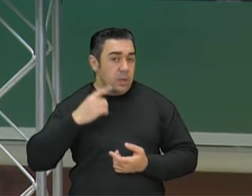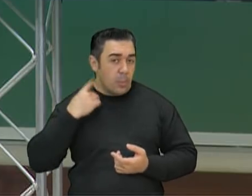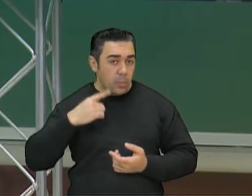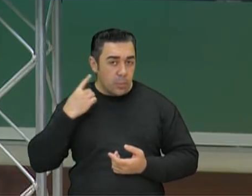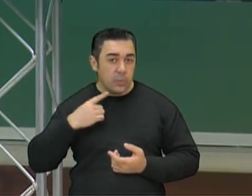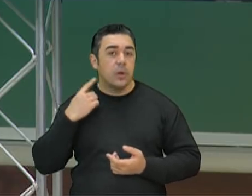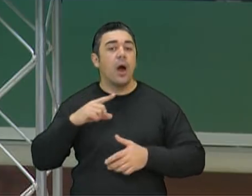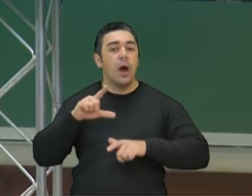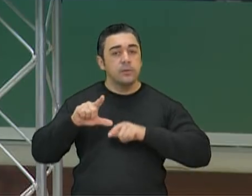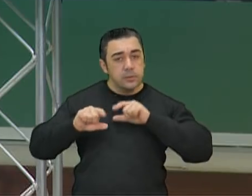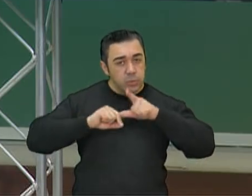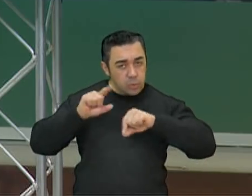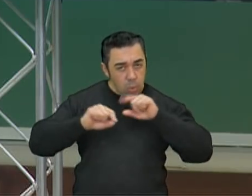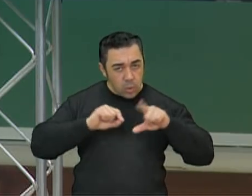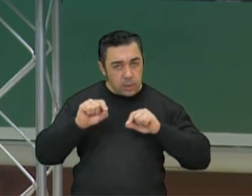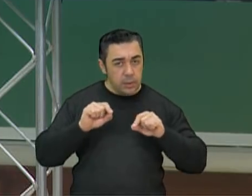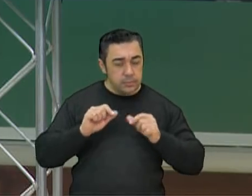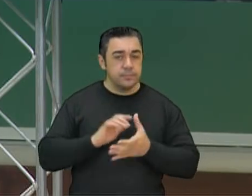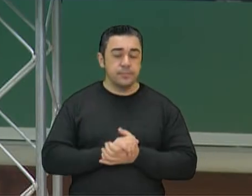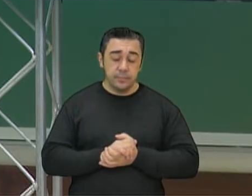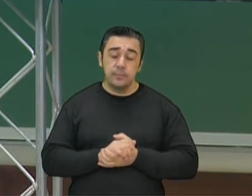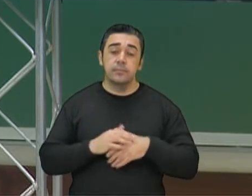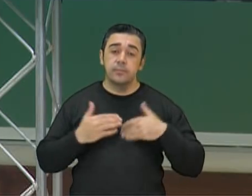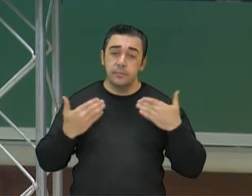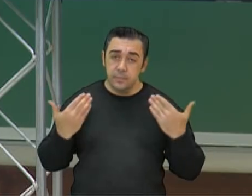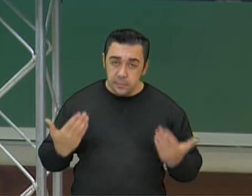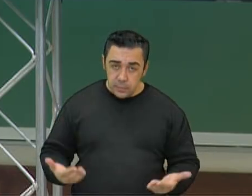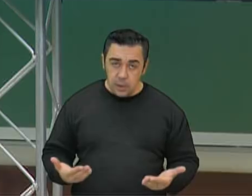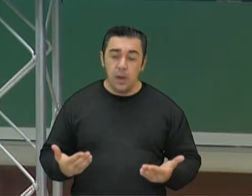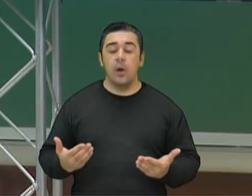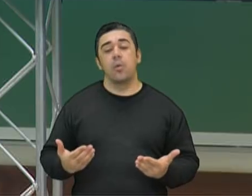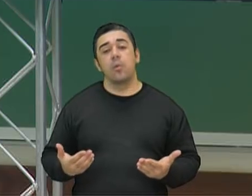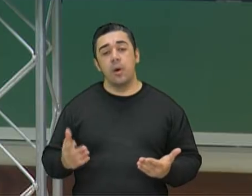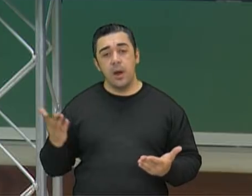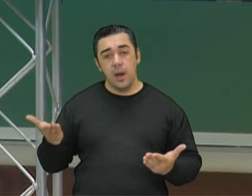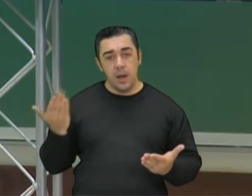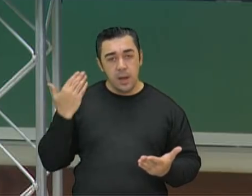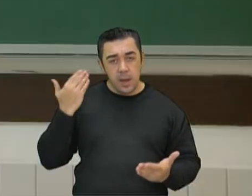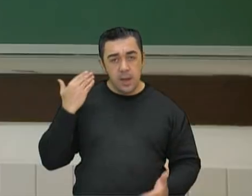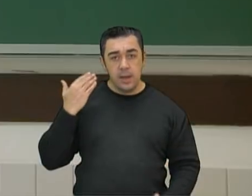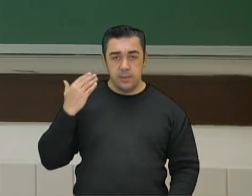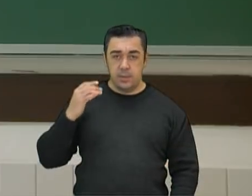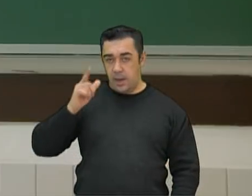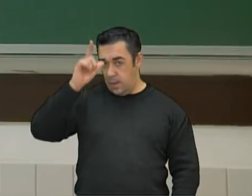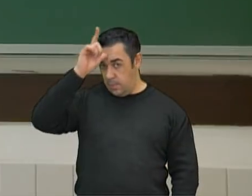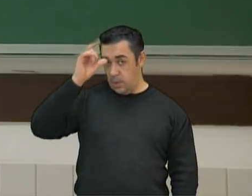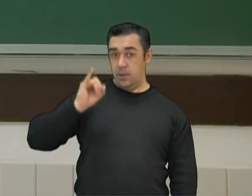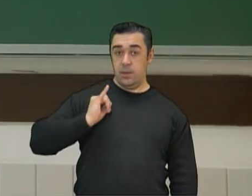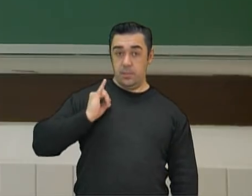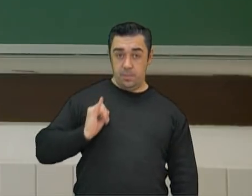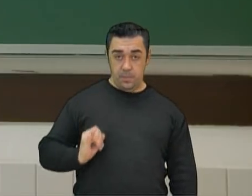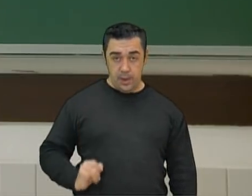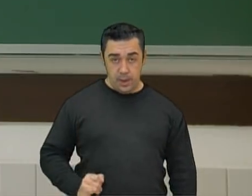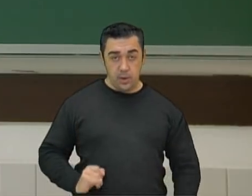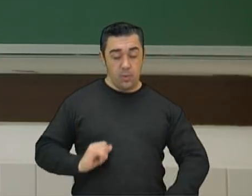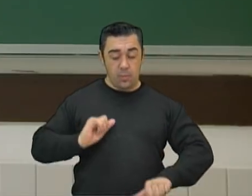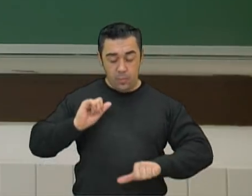povo. Funcionava assim. Então a Alemanha deixou de ser um império com Guilherme II e passou a ser uma